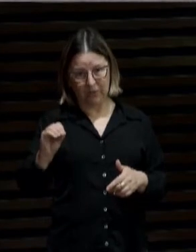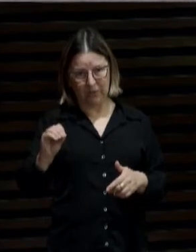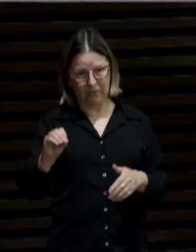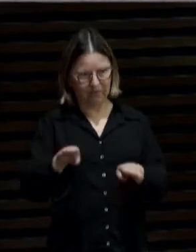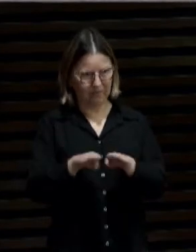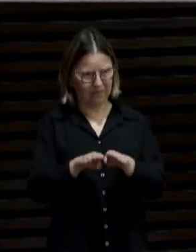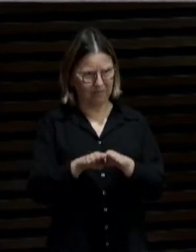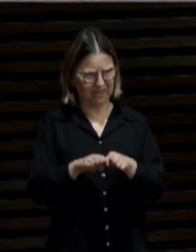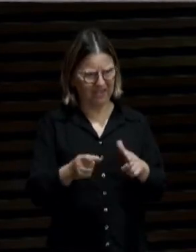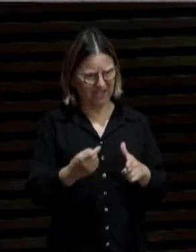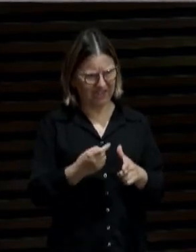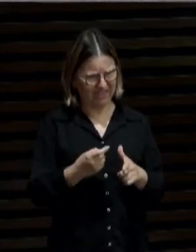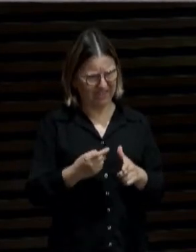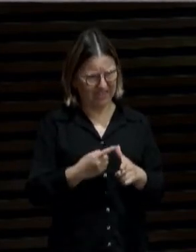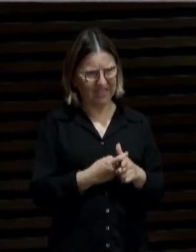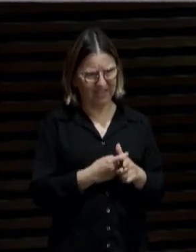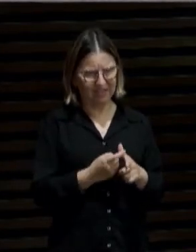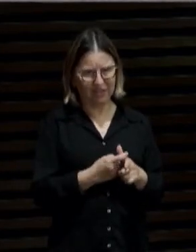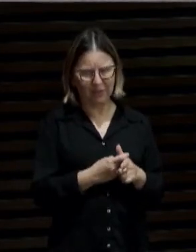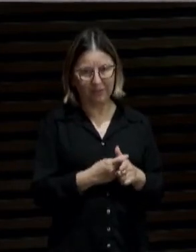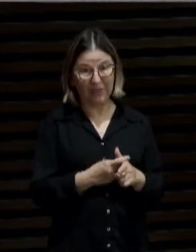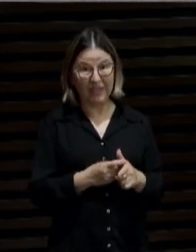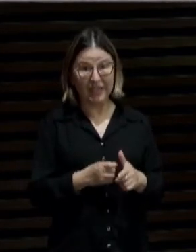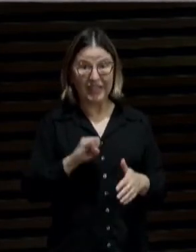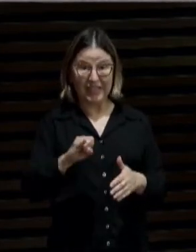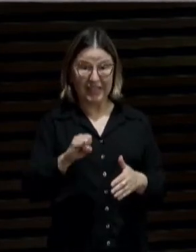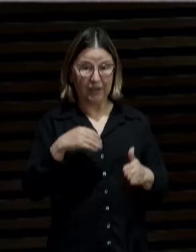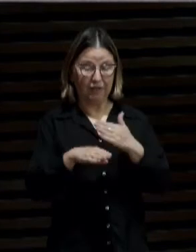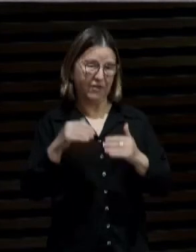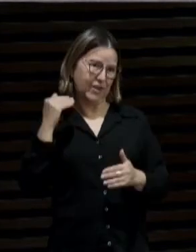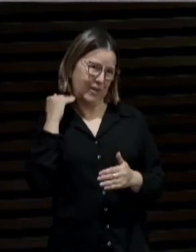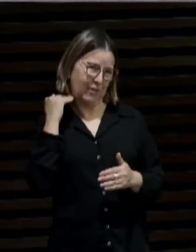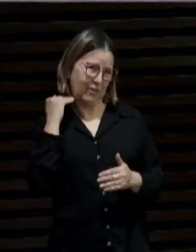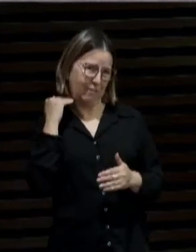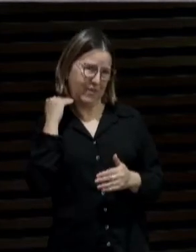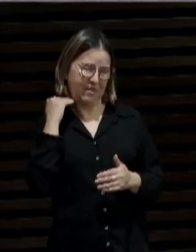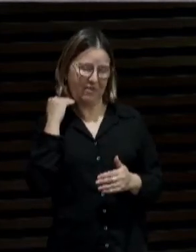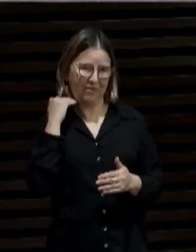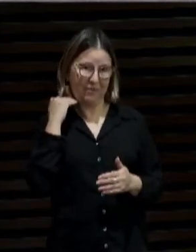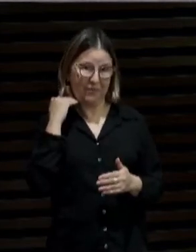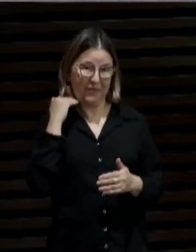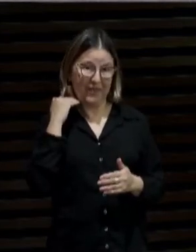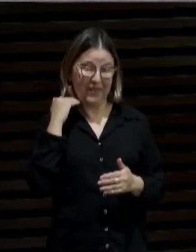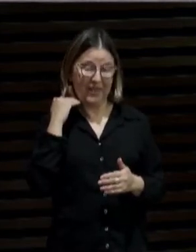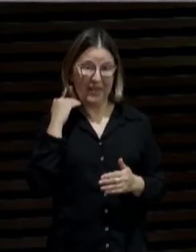banco. Se ele chegar lá no banco, que ele tem dívida, e falar, não, tranquilo, põe a dívida do Bruno na minha conta, o banco